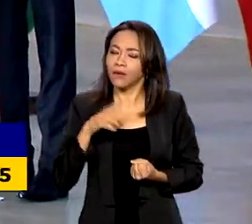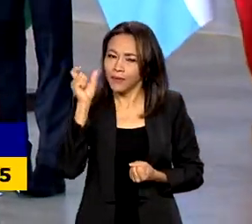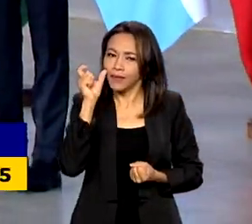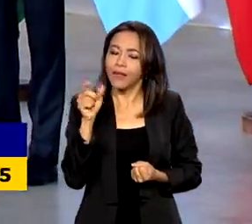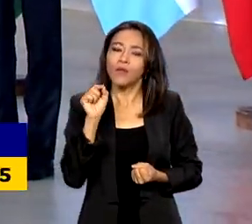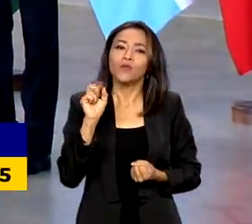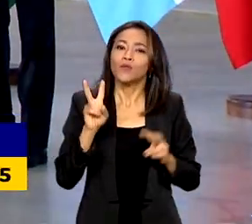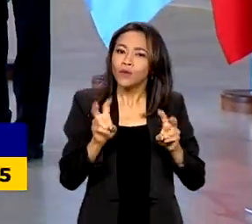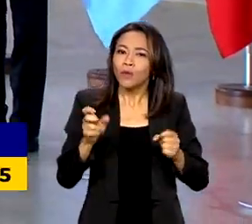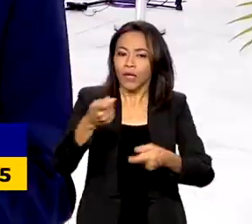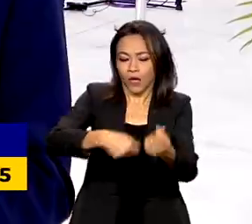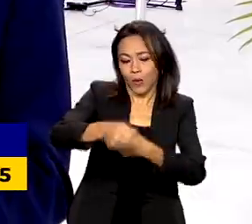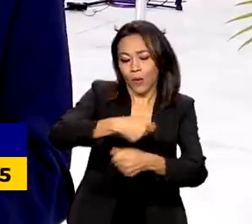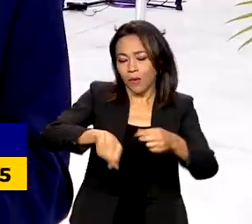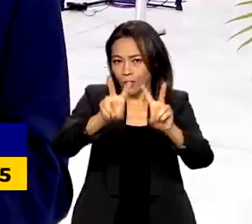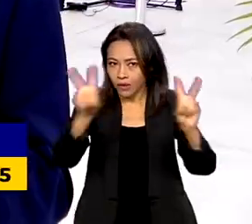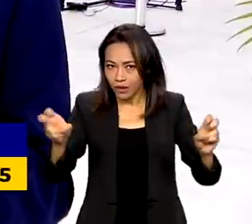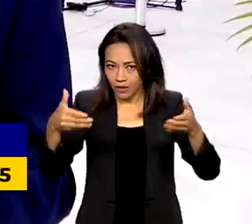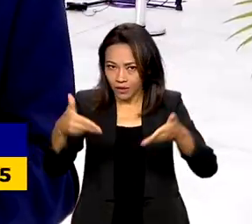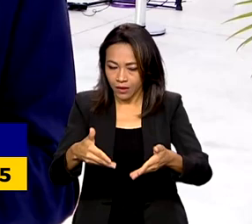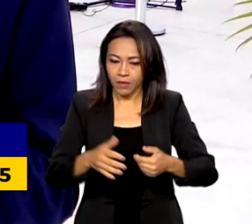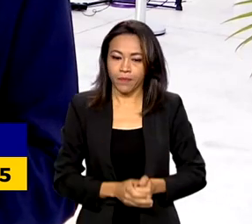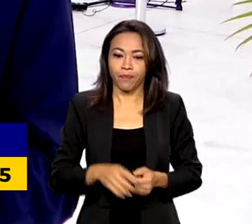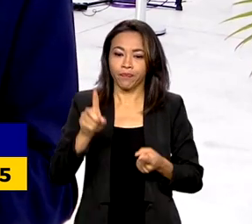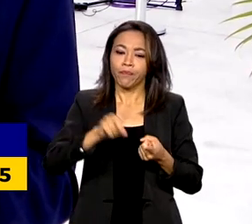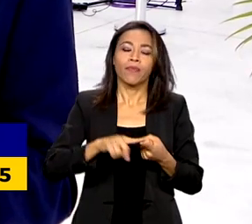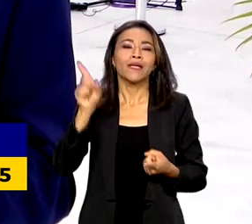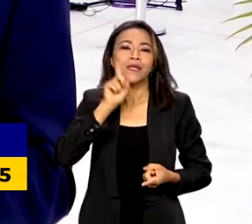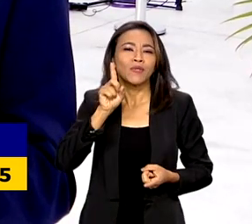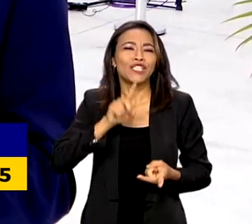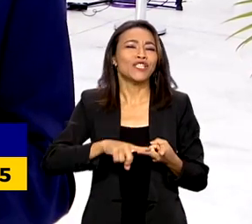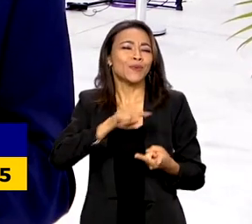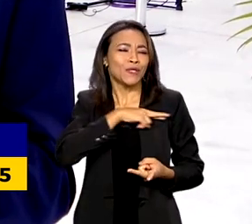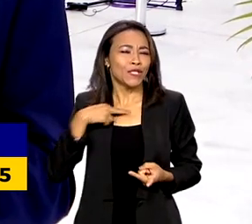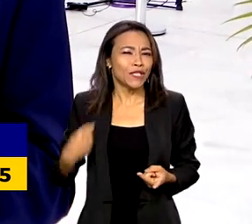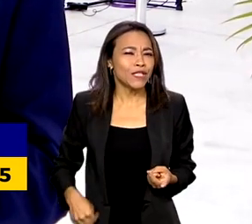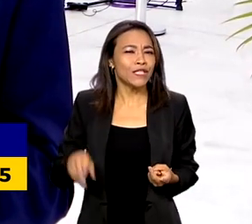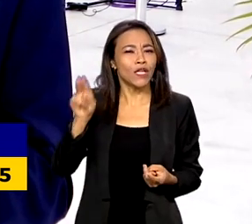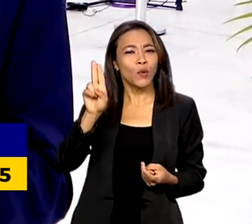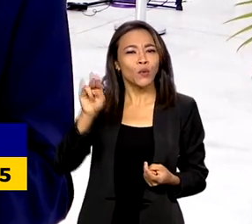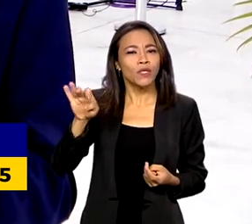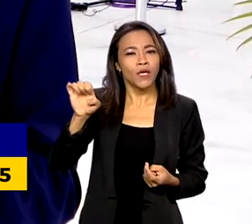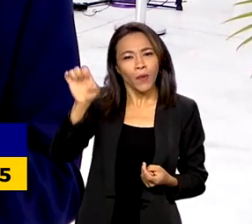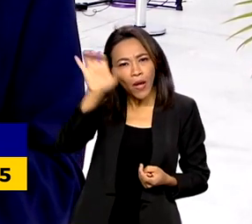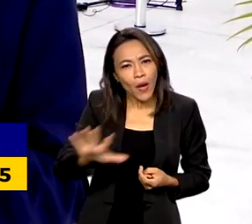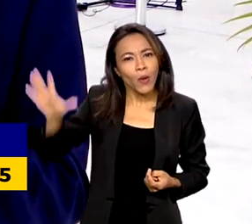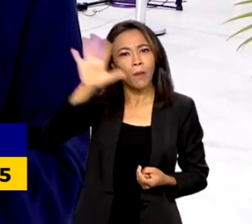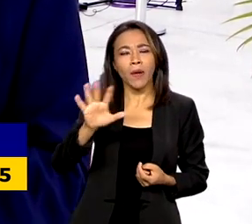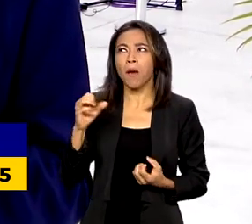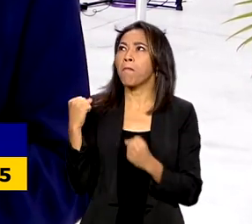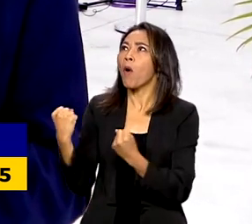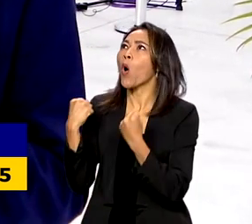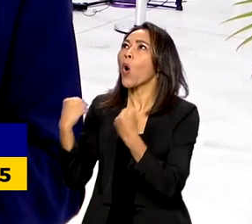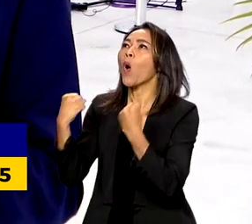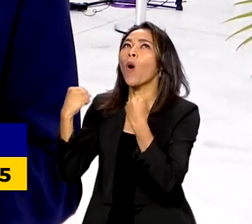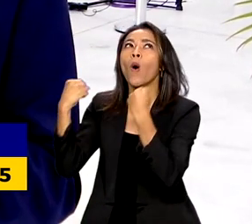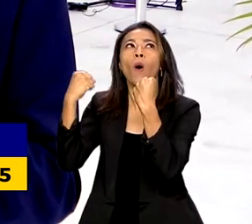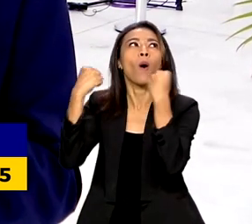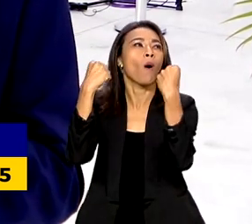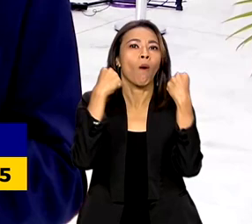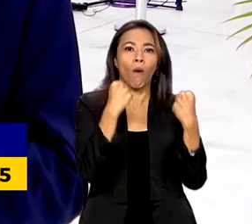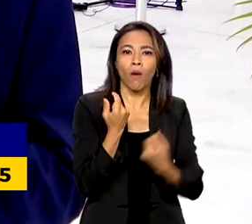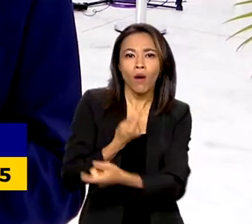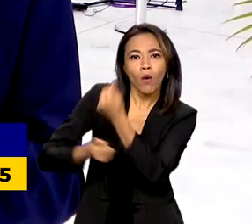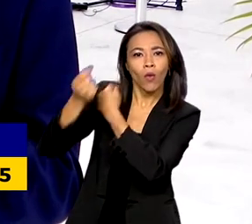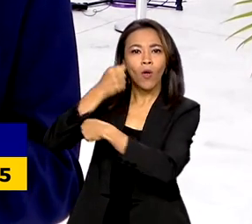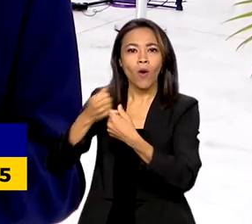a questão econômica. Estados Unidos, China, União Europeia, o mundo tem pelo menos três grandes potências econômicas que brigam,